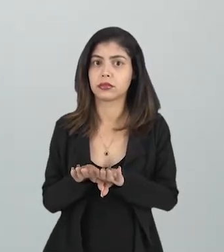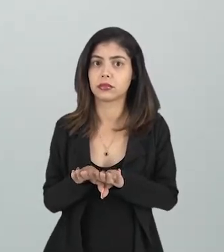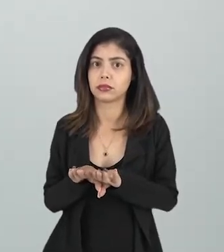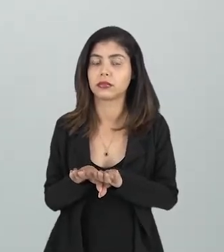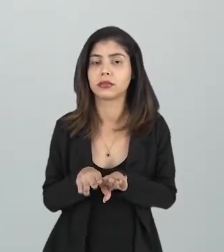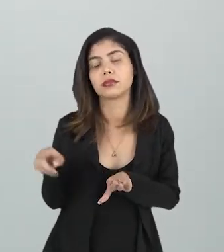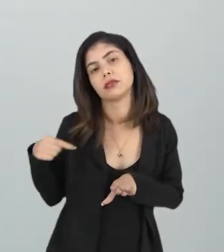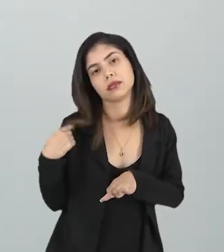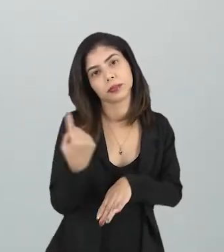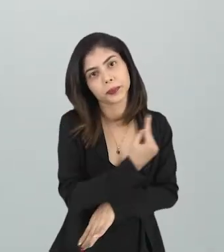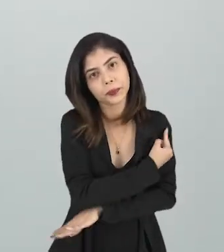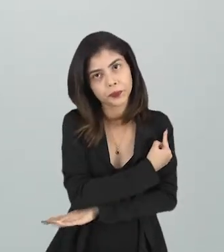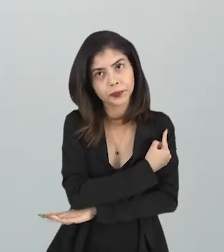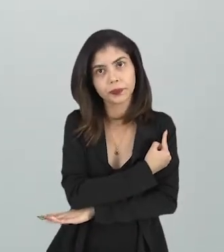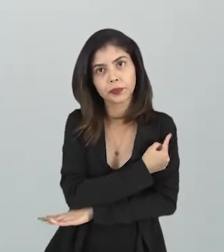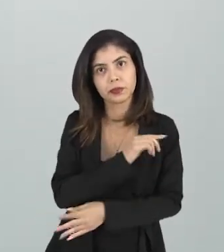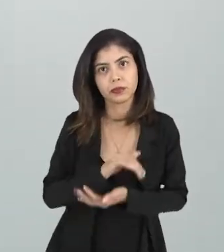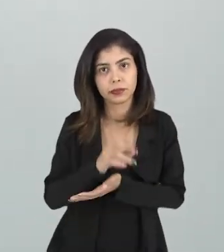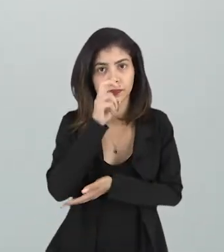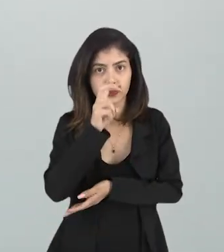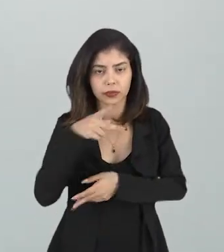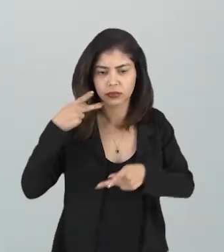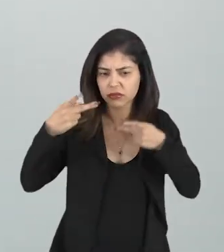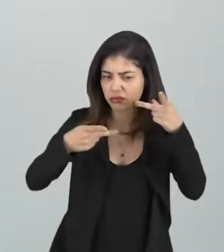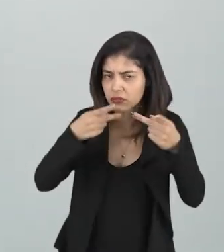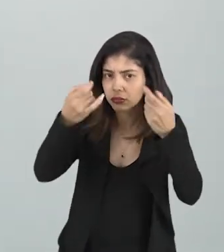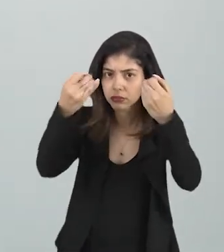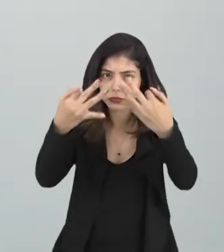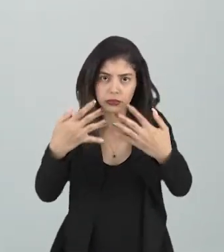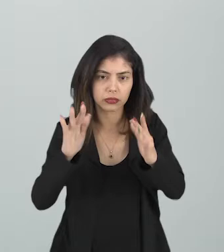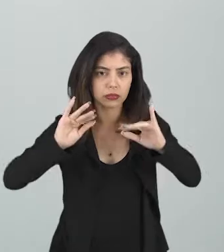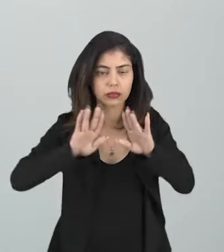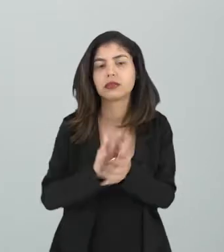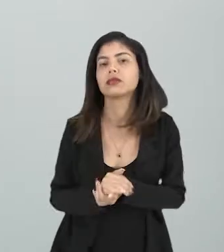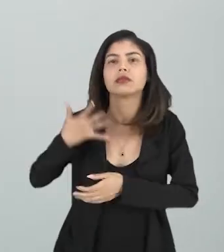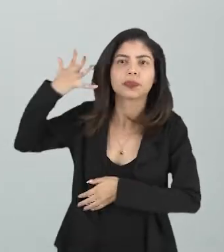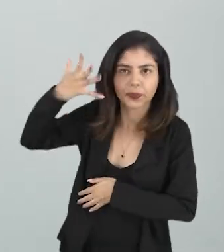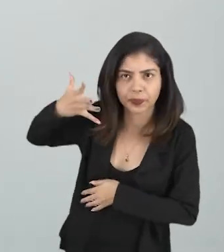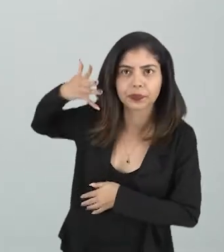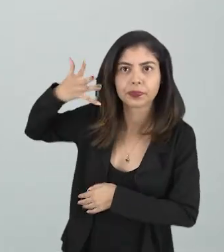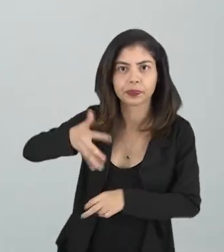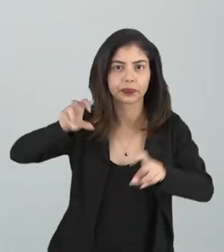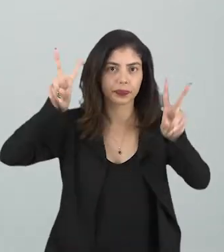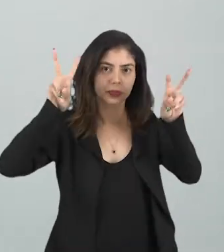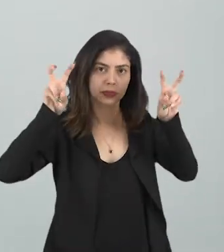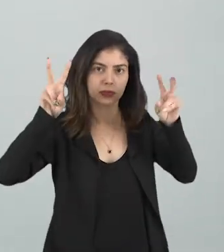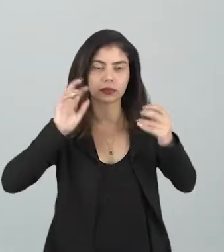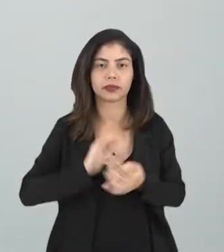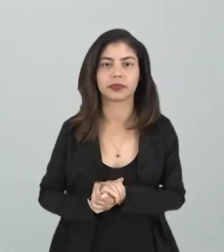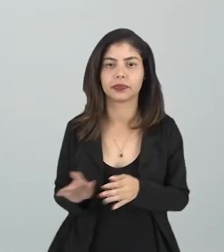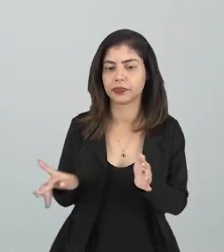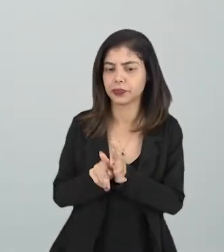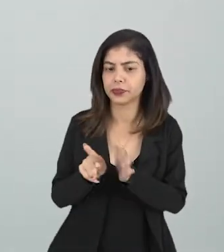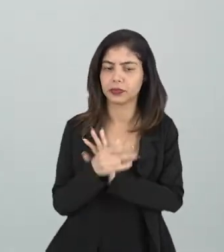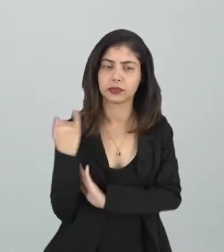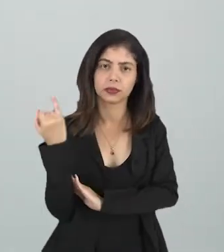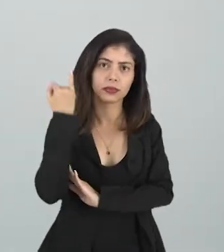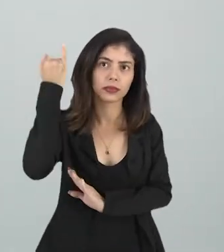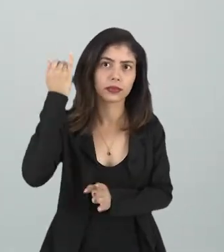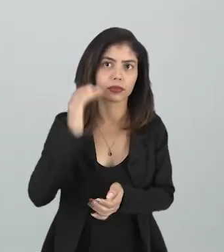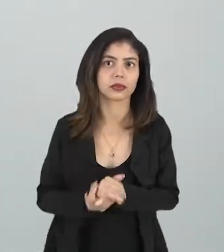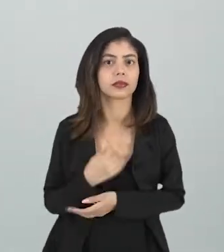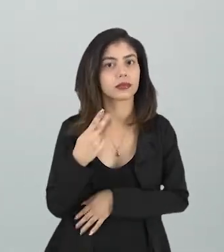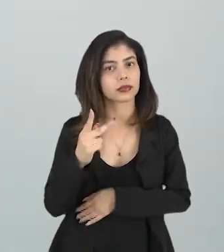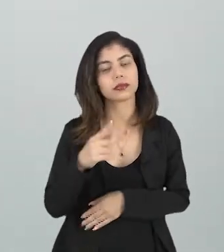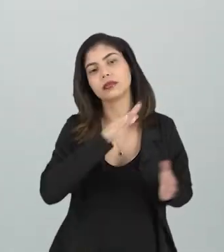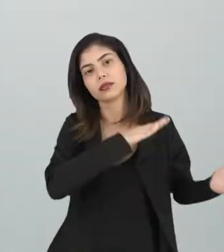para manga para a gente passar aí, né, 5 horas falando, fazendo palestra nessas temáticas que são muito importantes, né, e a